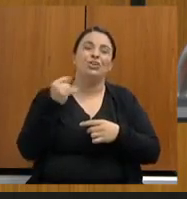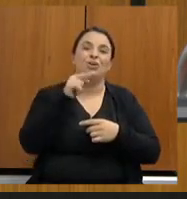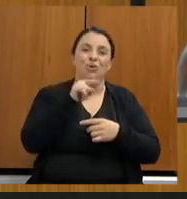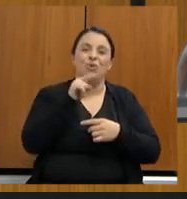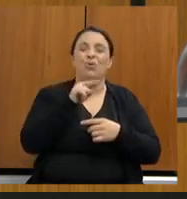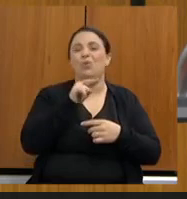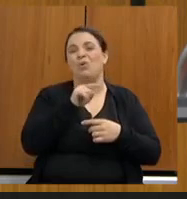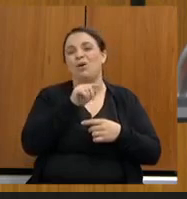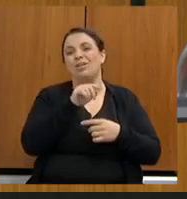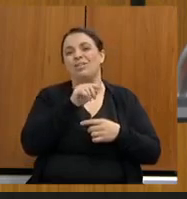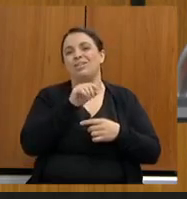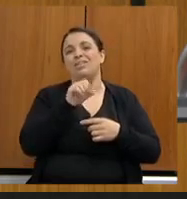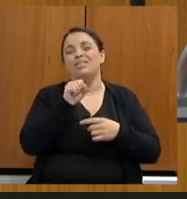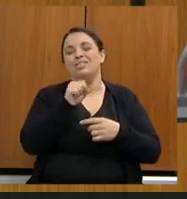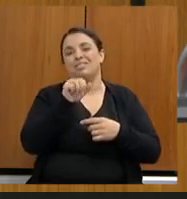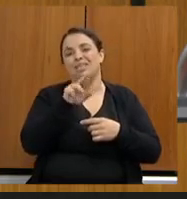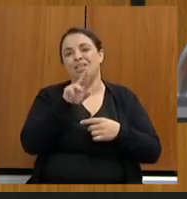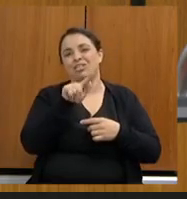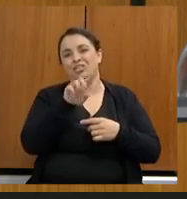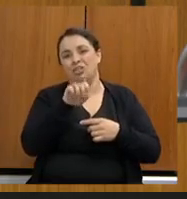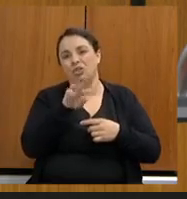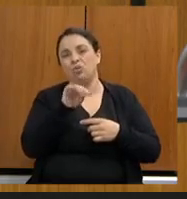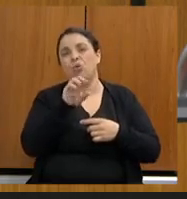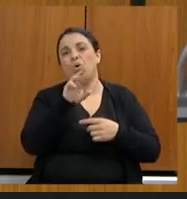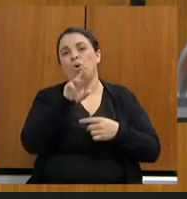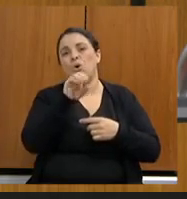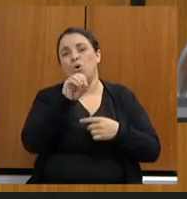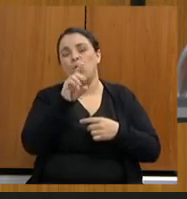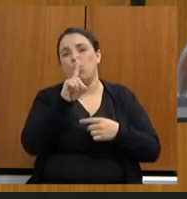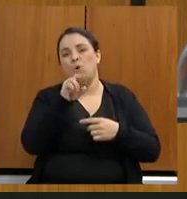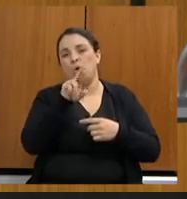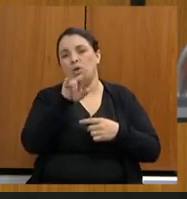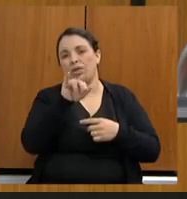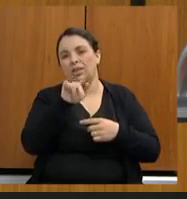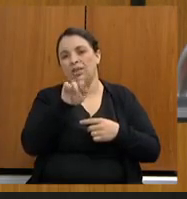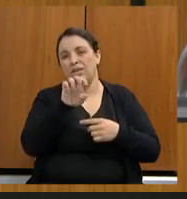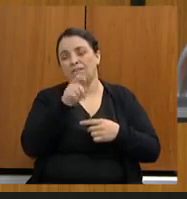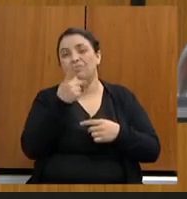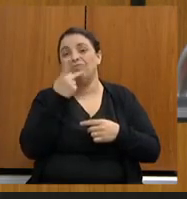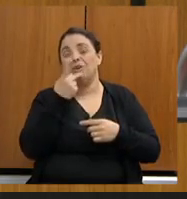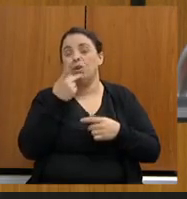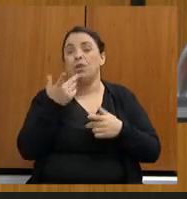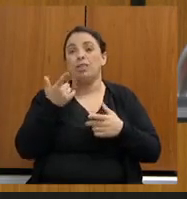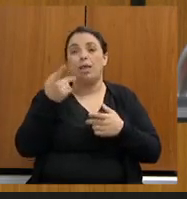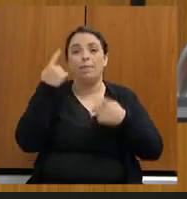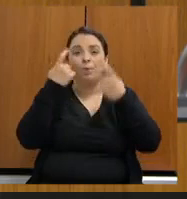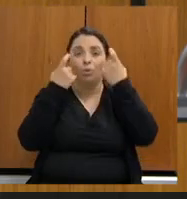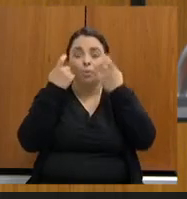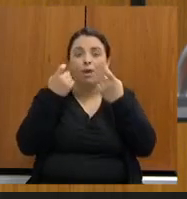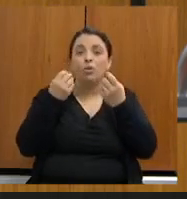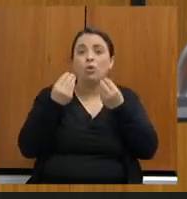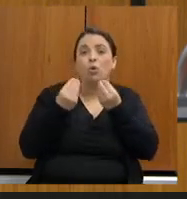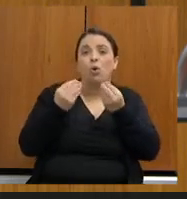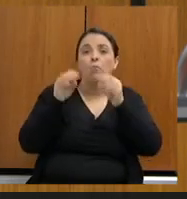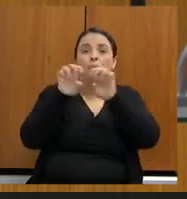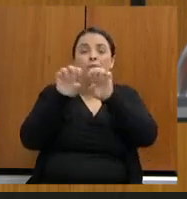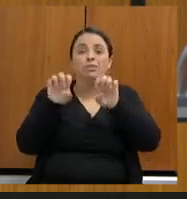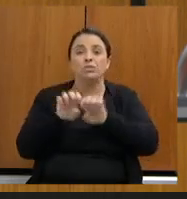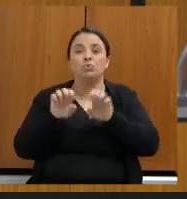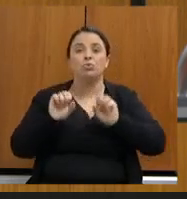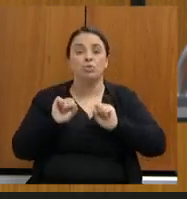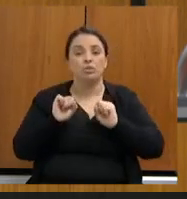frente preocupado com a questão uma das estruturas de segurança para as nossas policiais e para os nossos